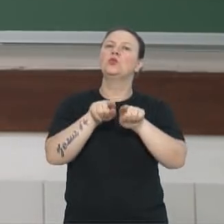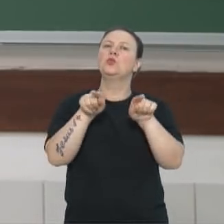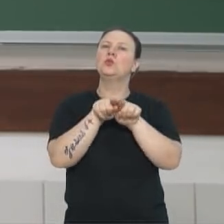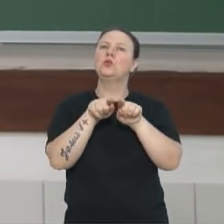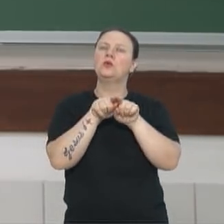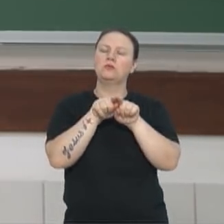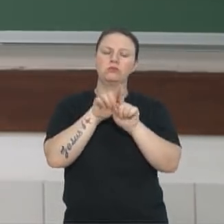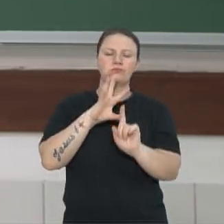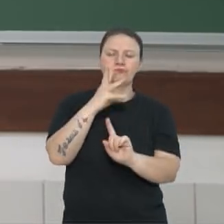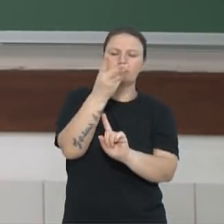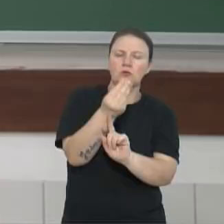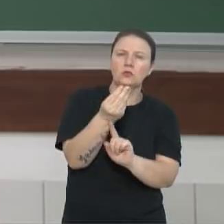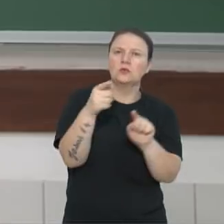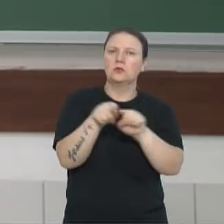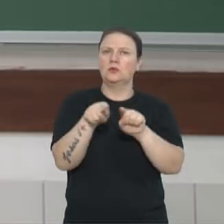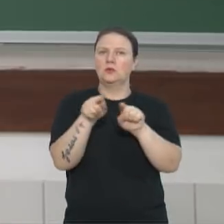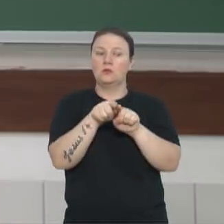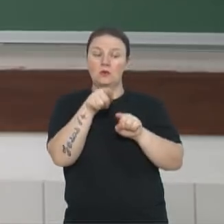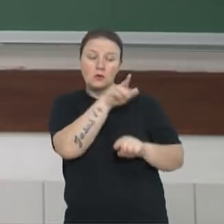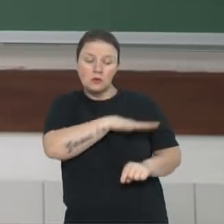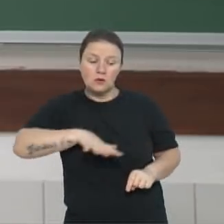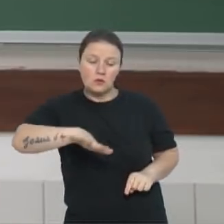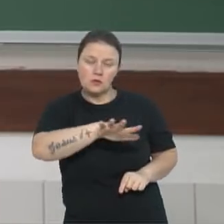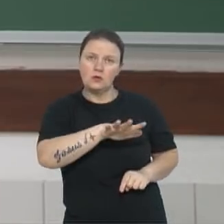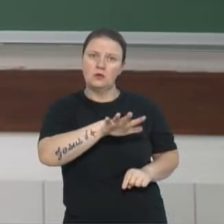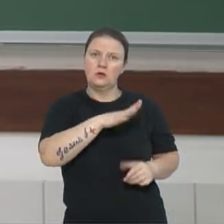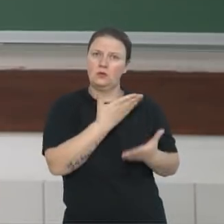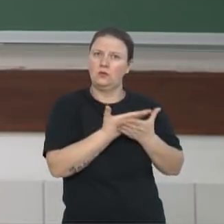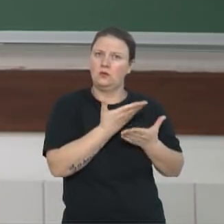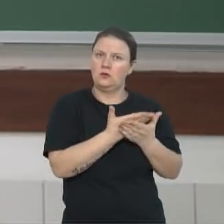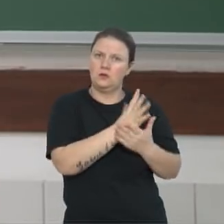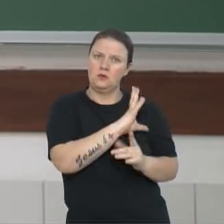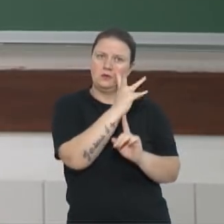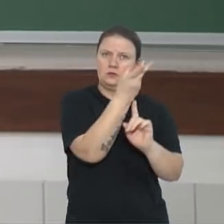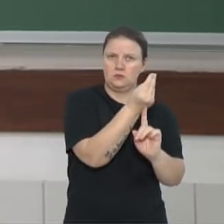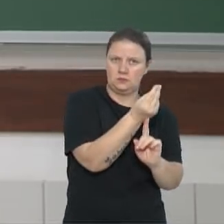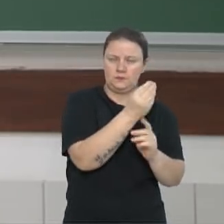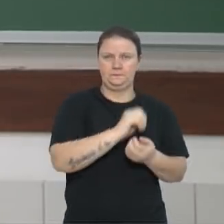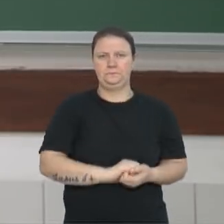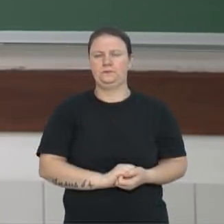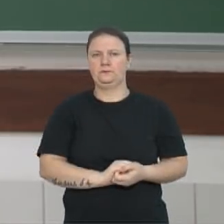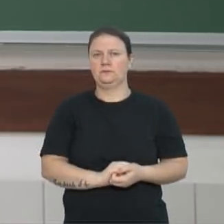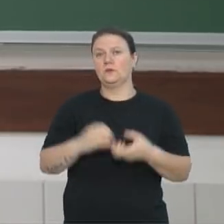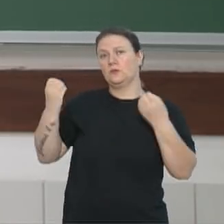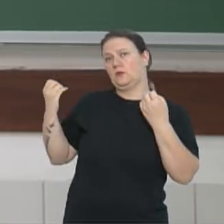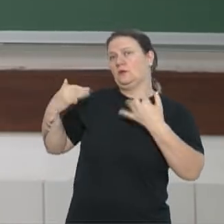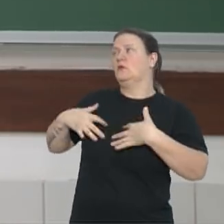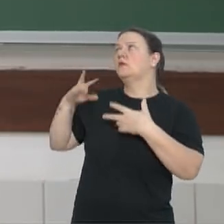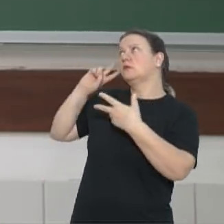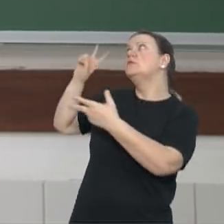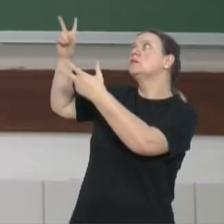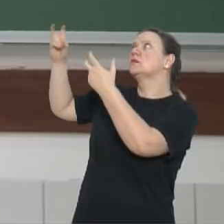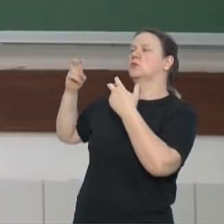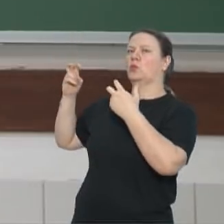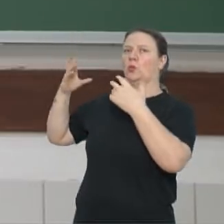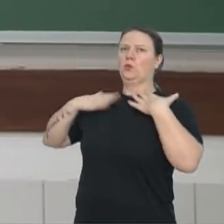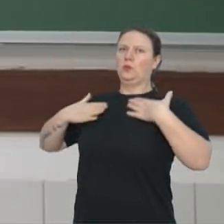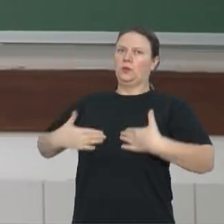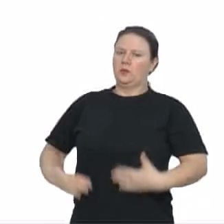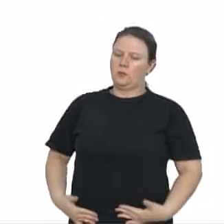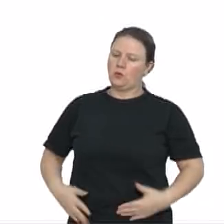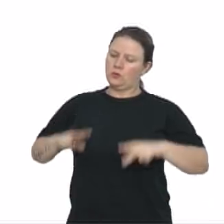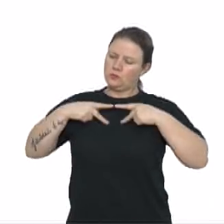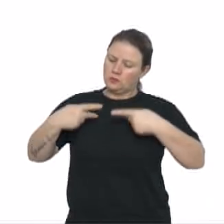tratamos deles na aula de artes. Percebam aqui. Quando eu falo de corpo humano, eu estou